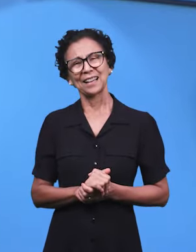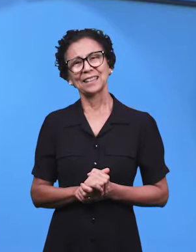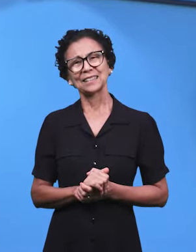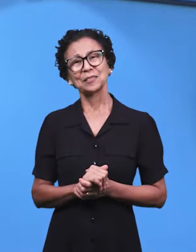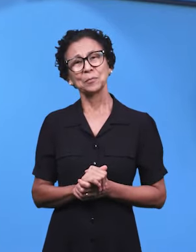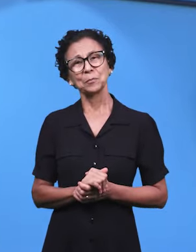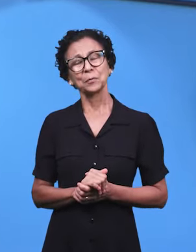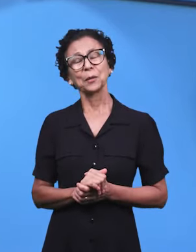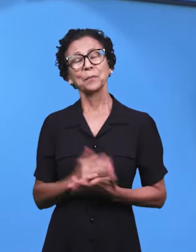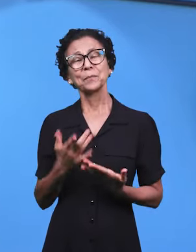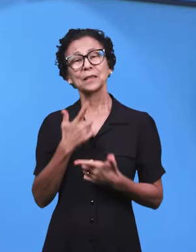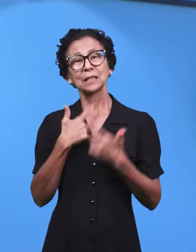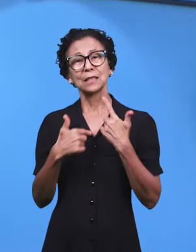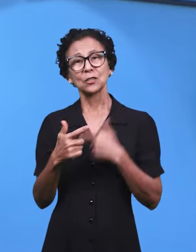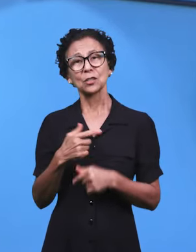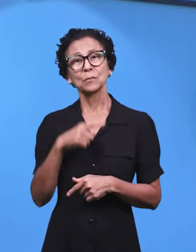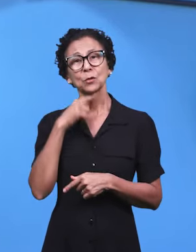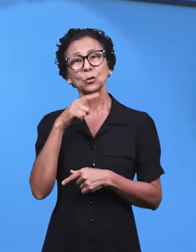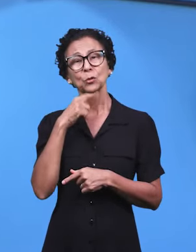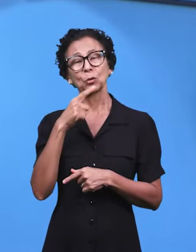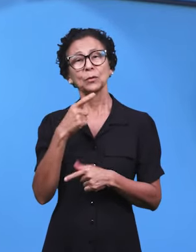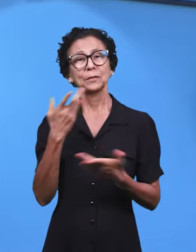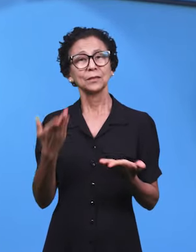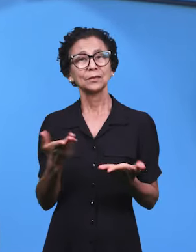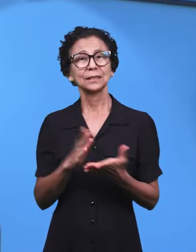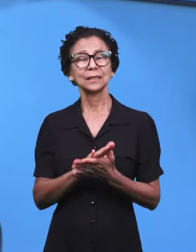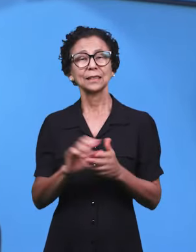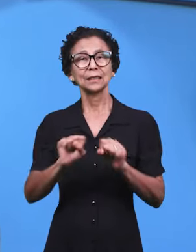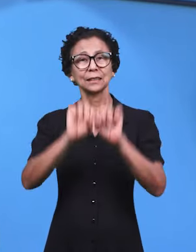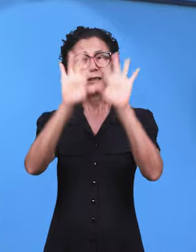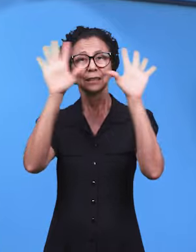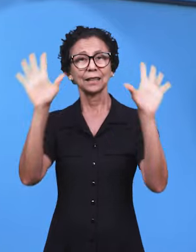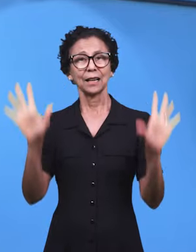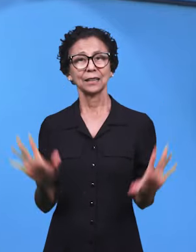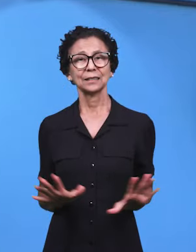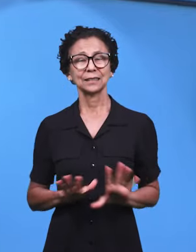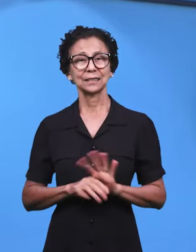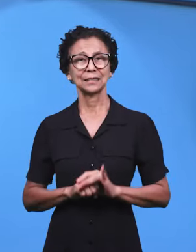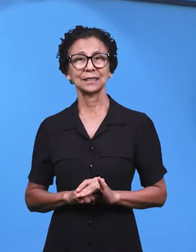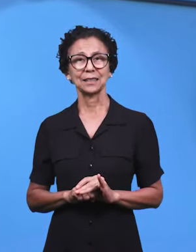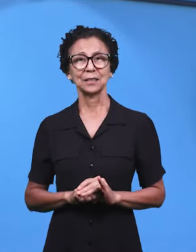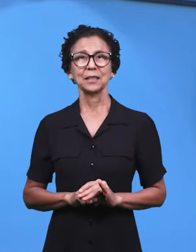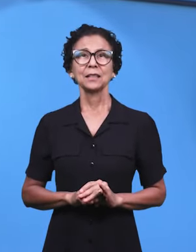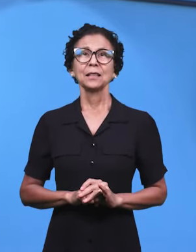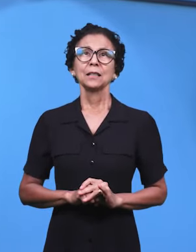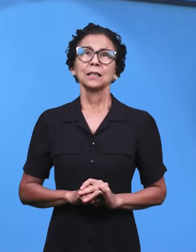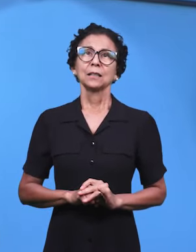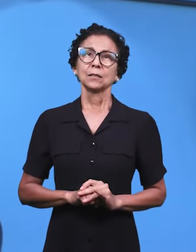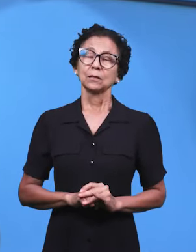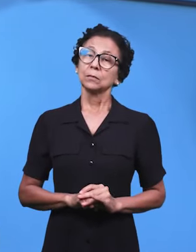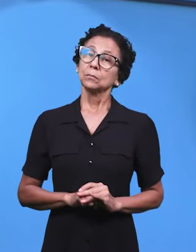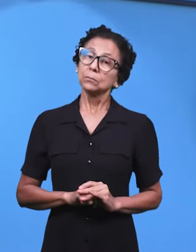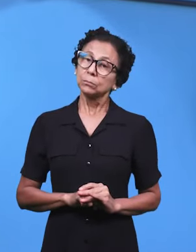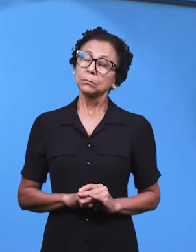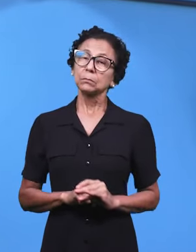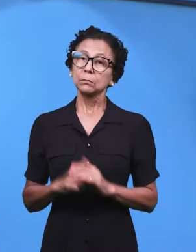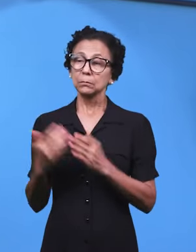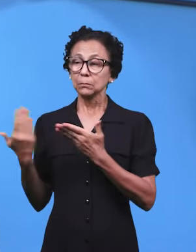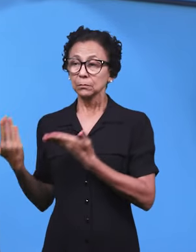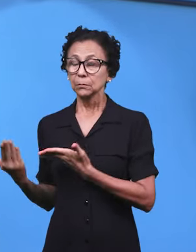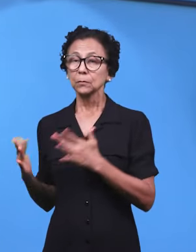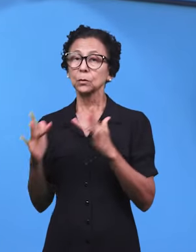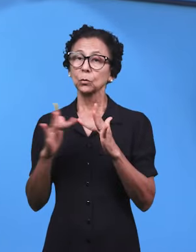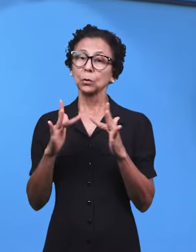porque o importante é viver com saúde. Para sugestões de temas ou envio de perguntas sobre